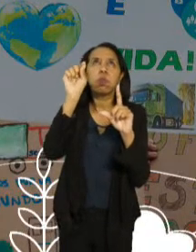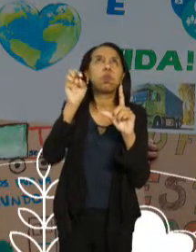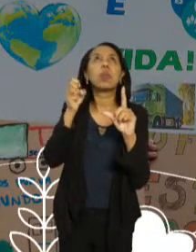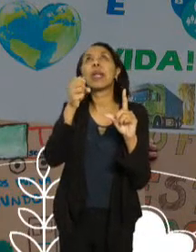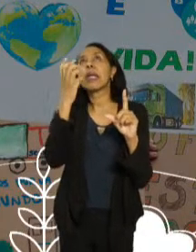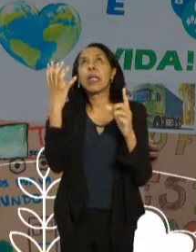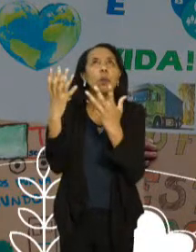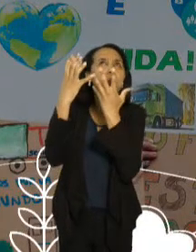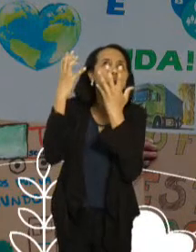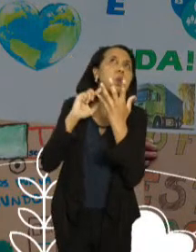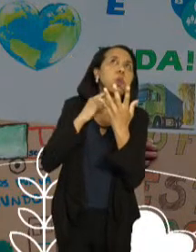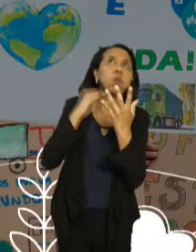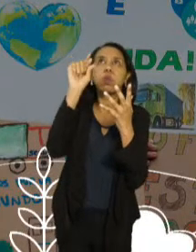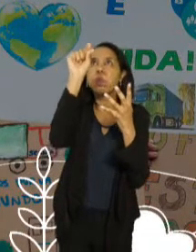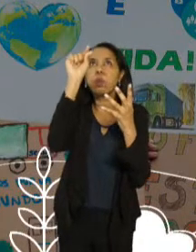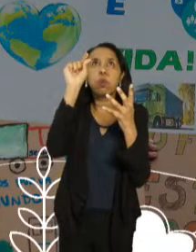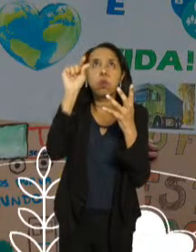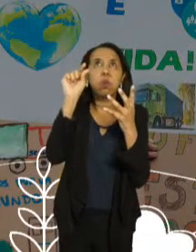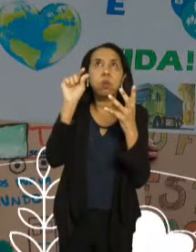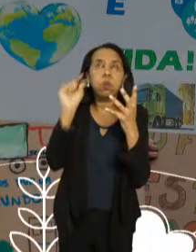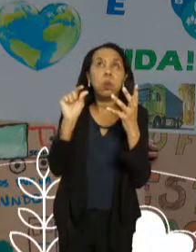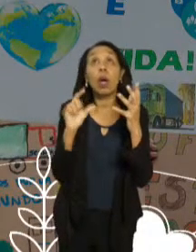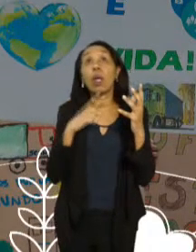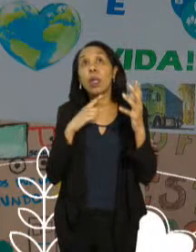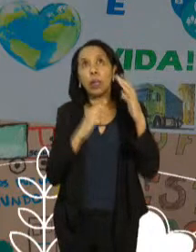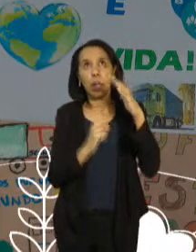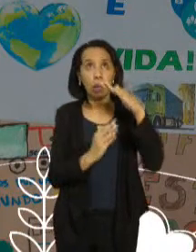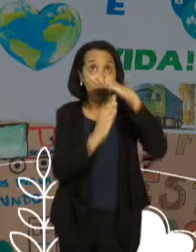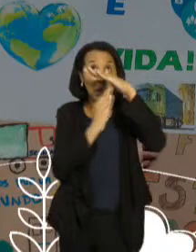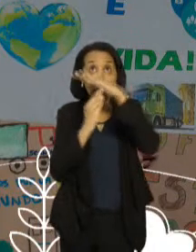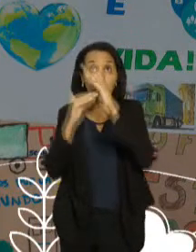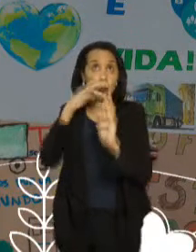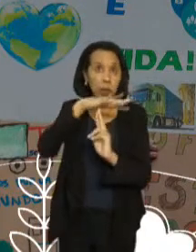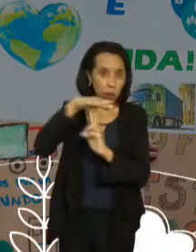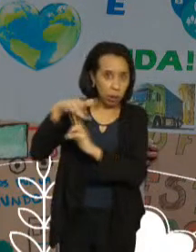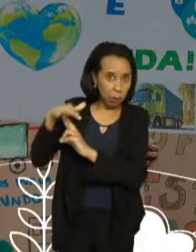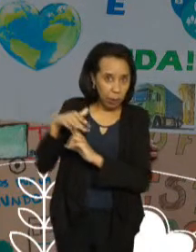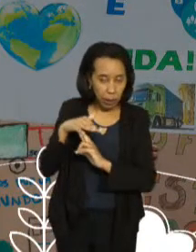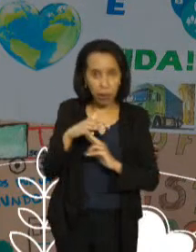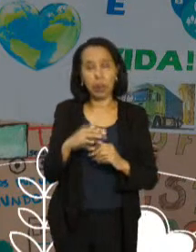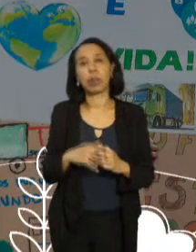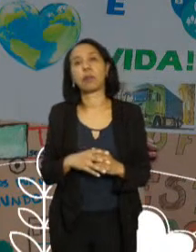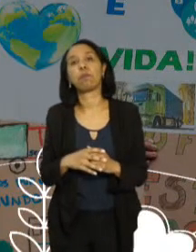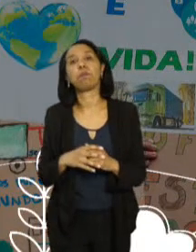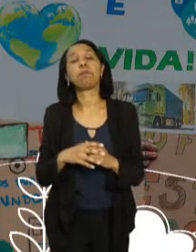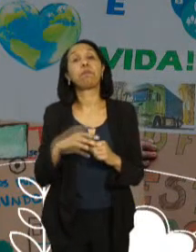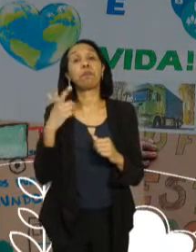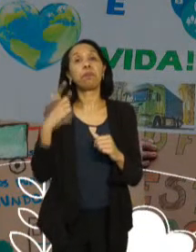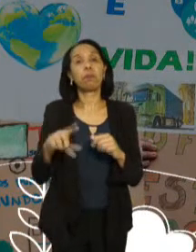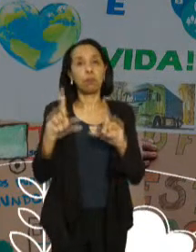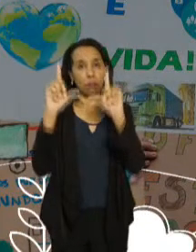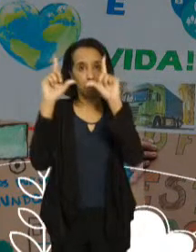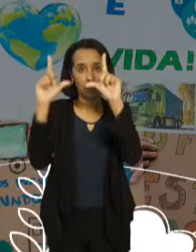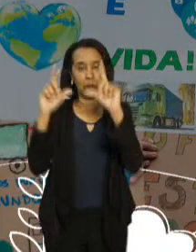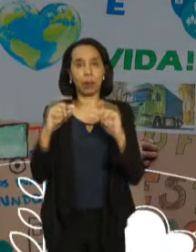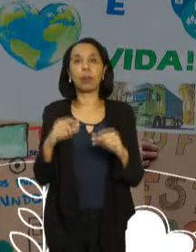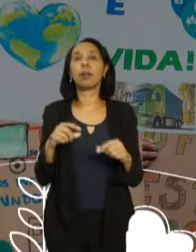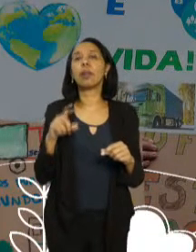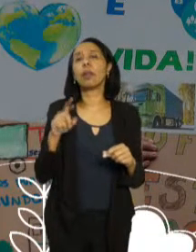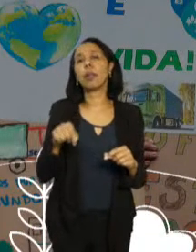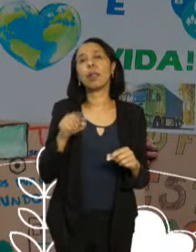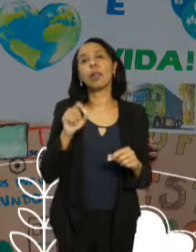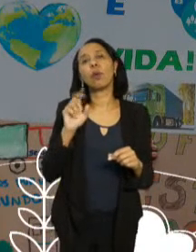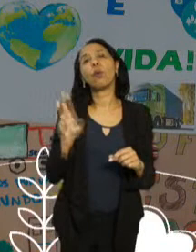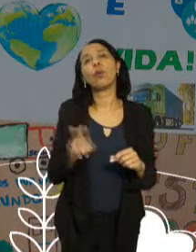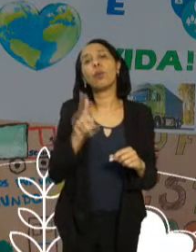que possa atender aos critérios ambientais. Próximo slide. E com isso, né,